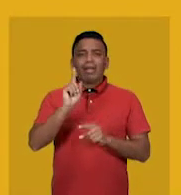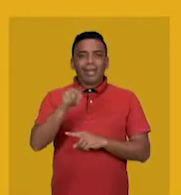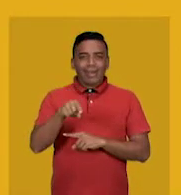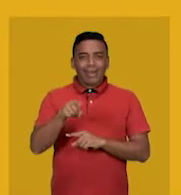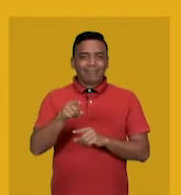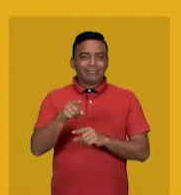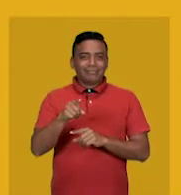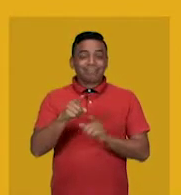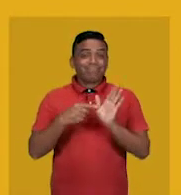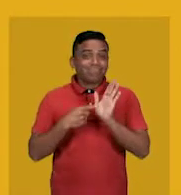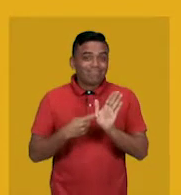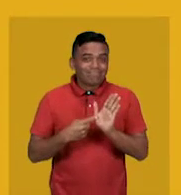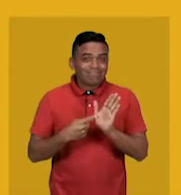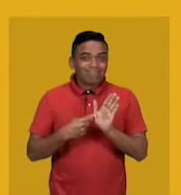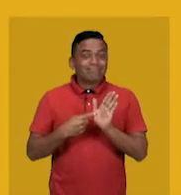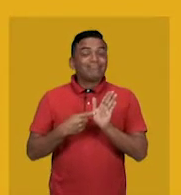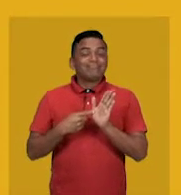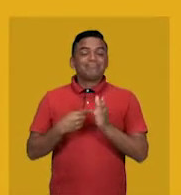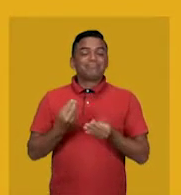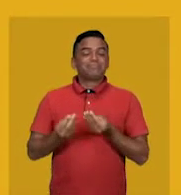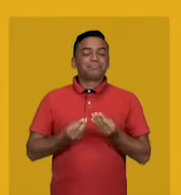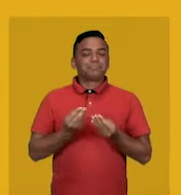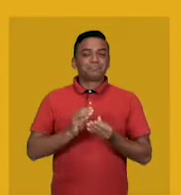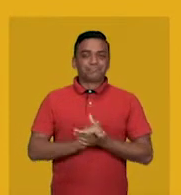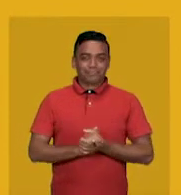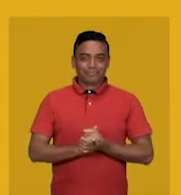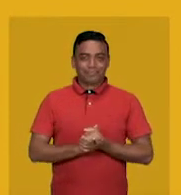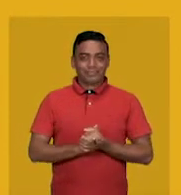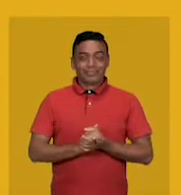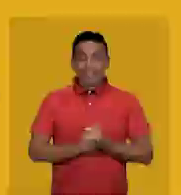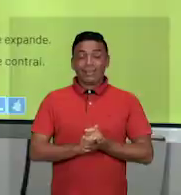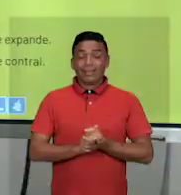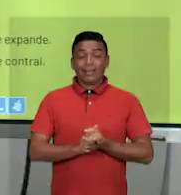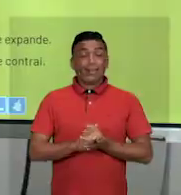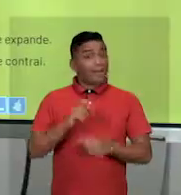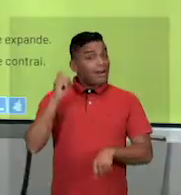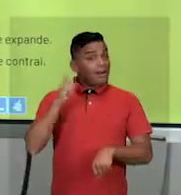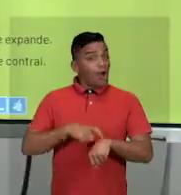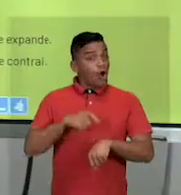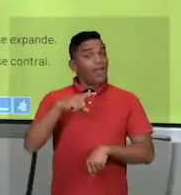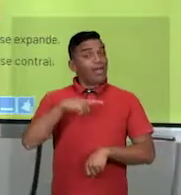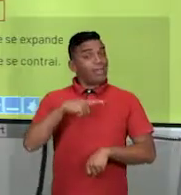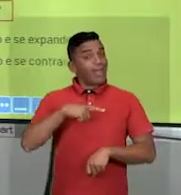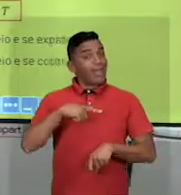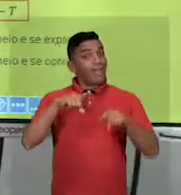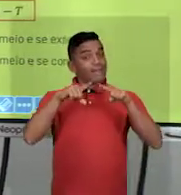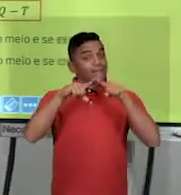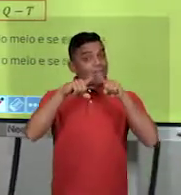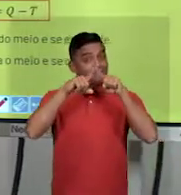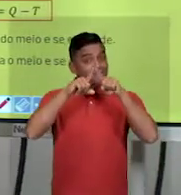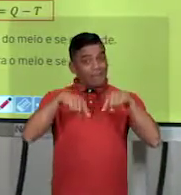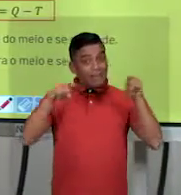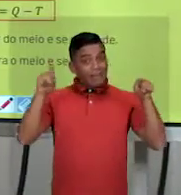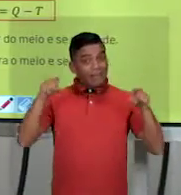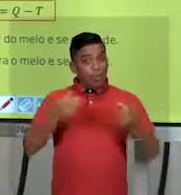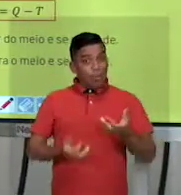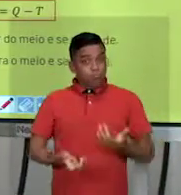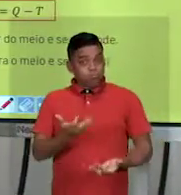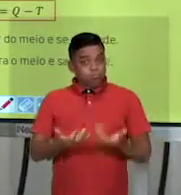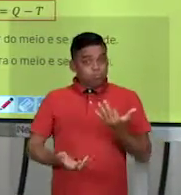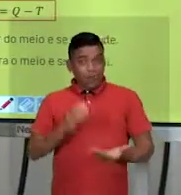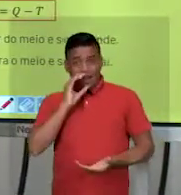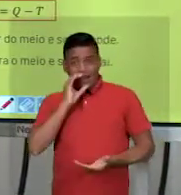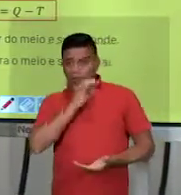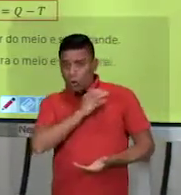exatamente mostrada através da variação entre o calor que ele recebeu e